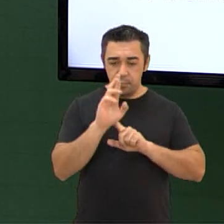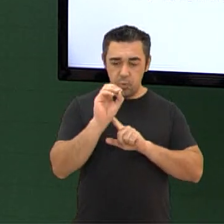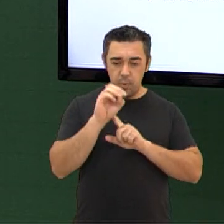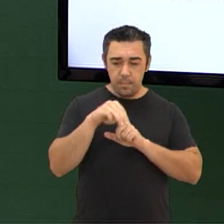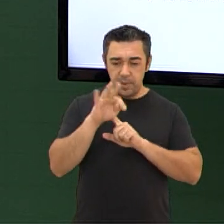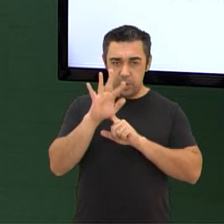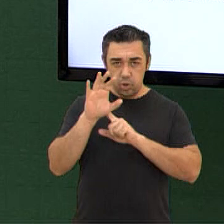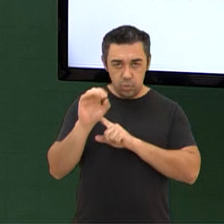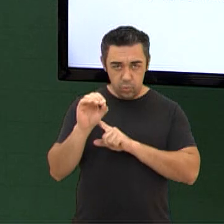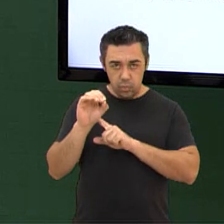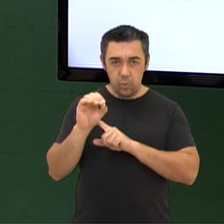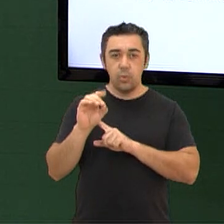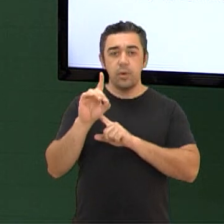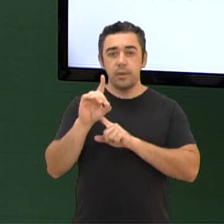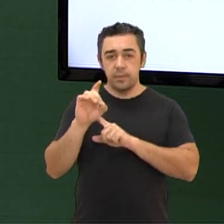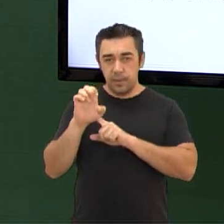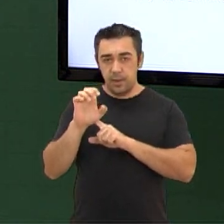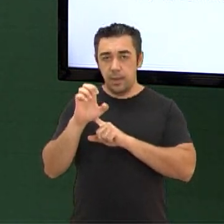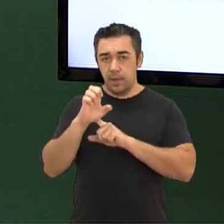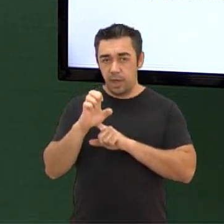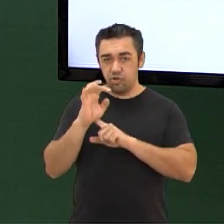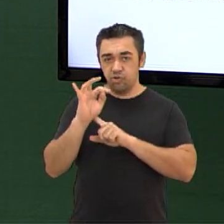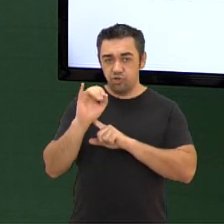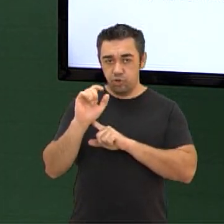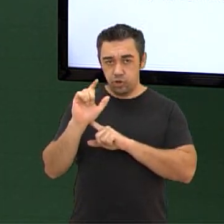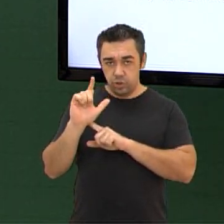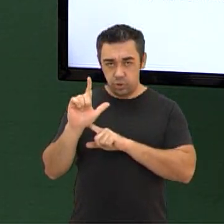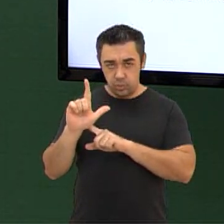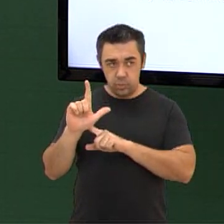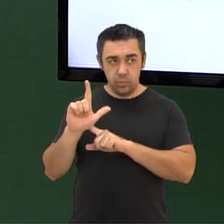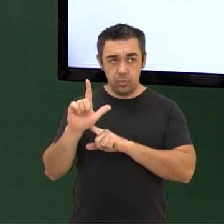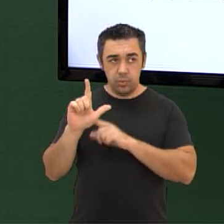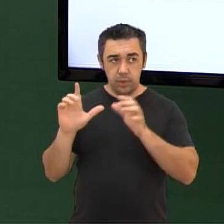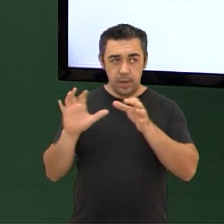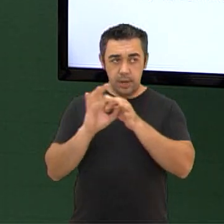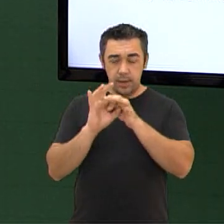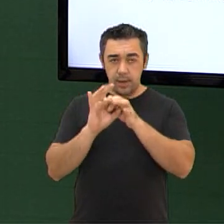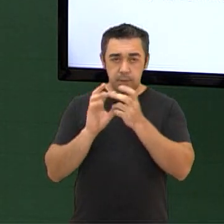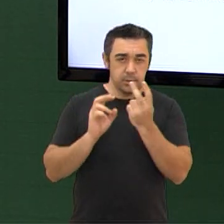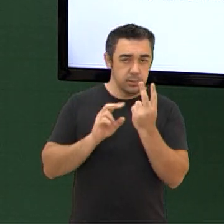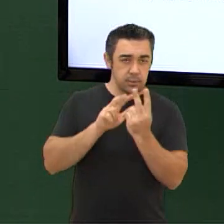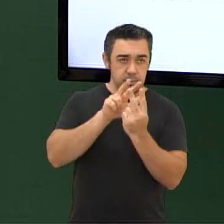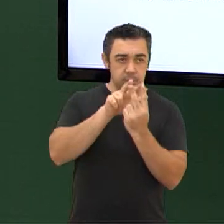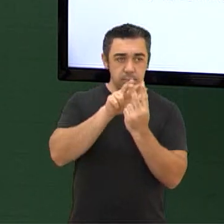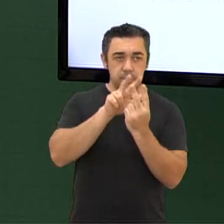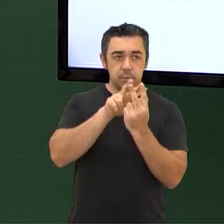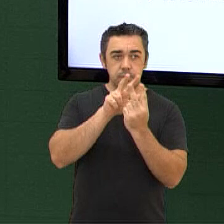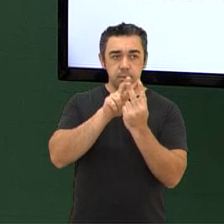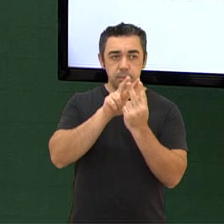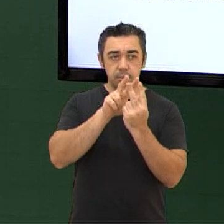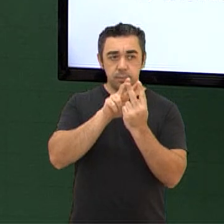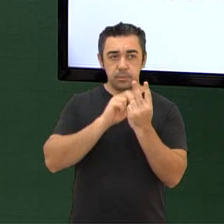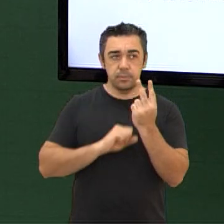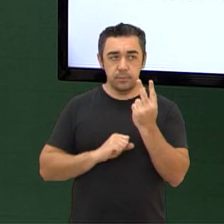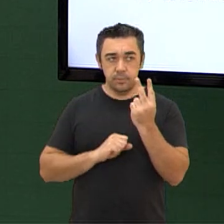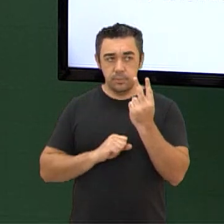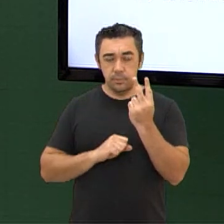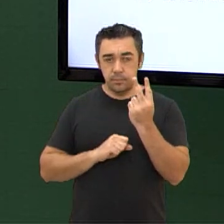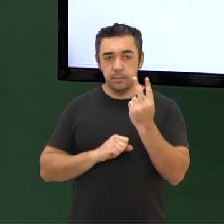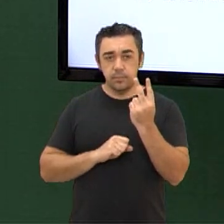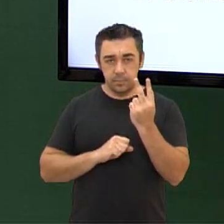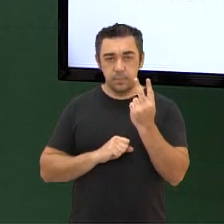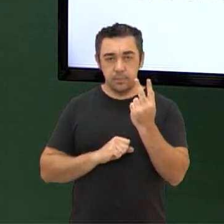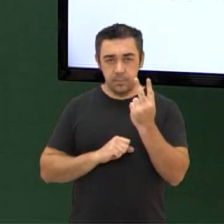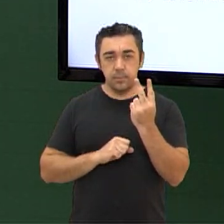de etil, que é a minha conexão, né? A minha ligação, o meu